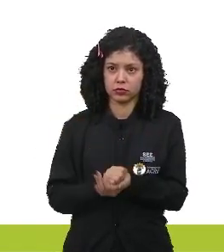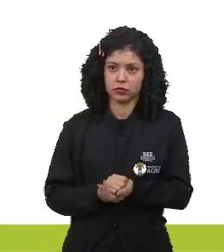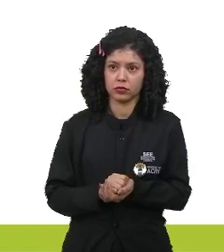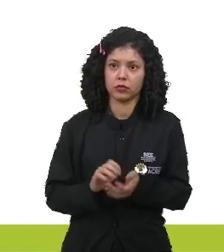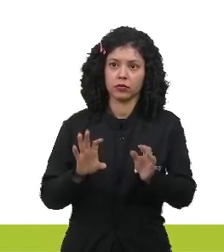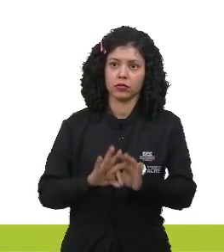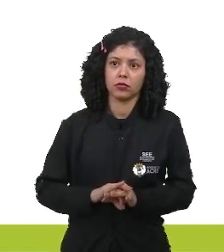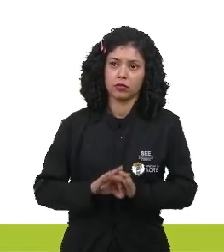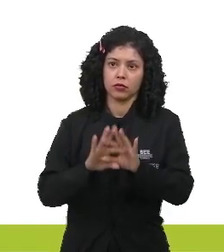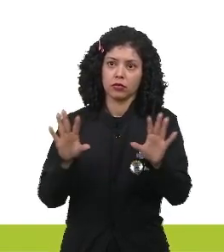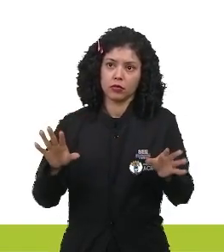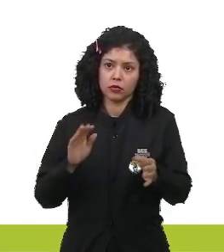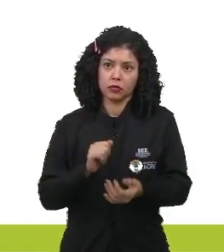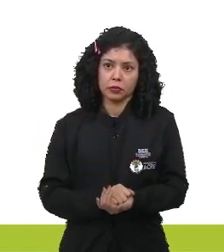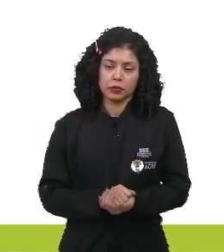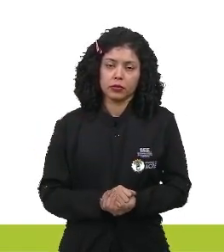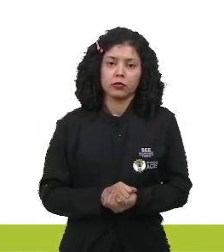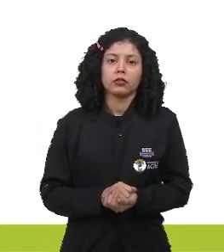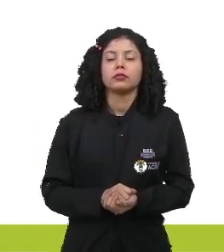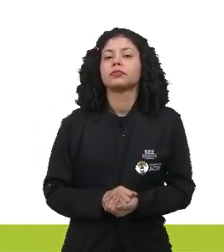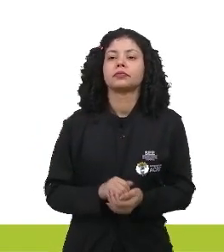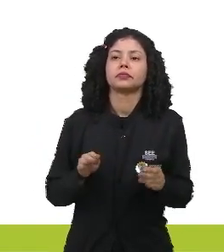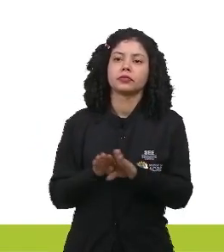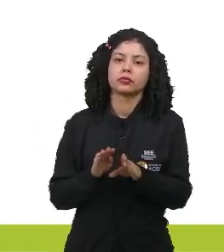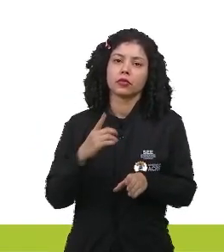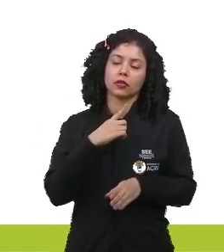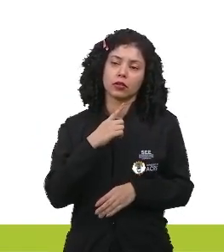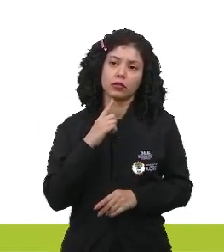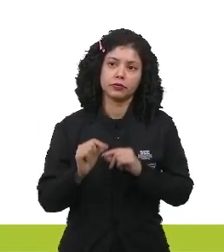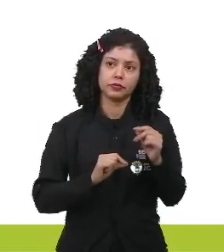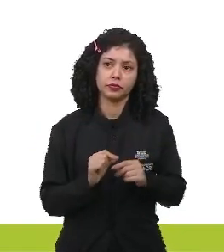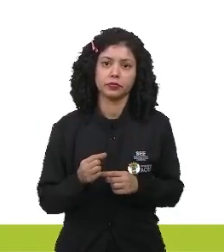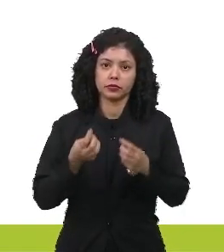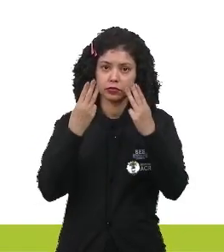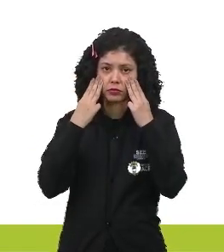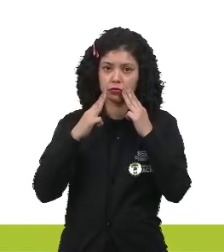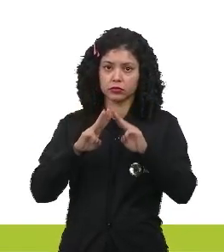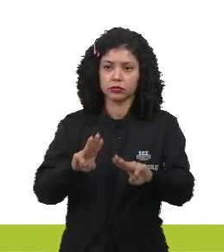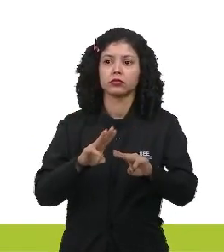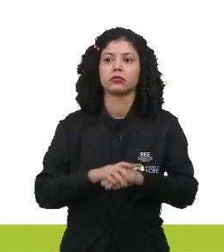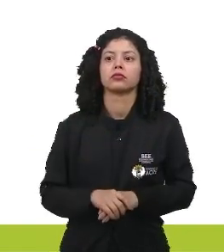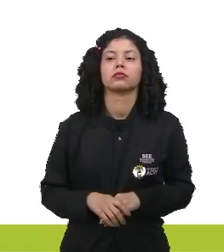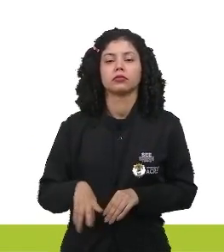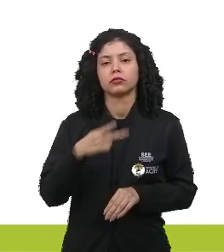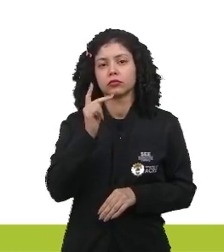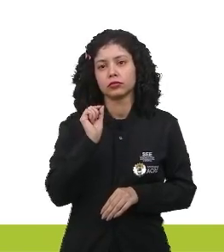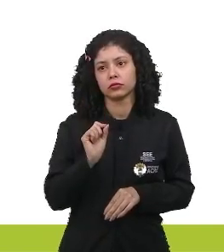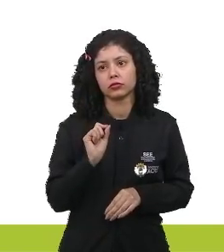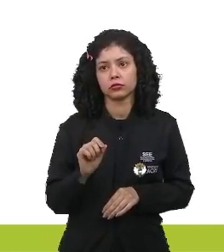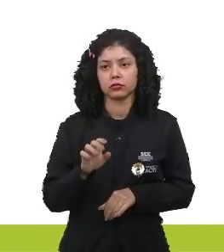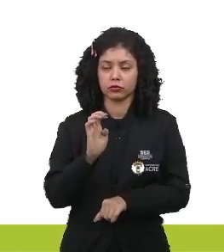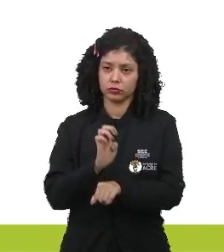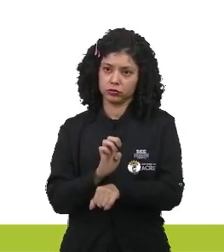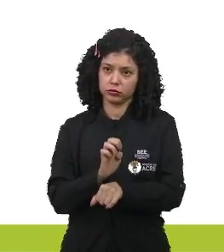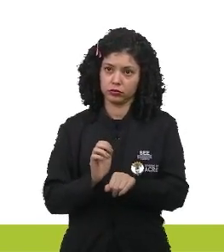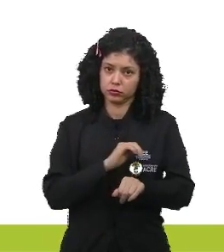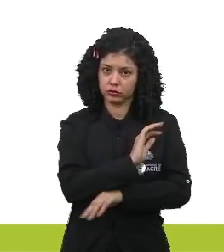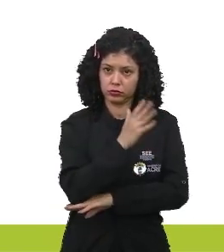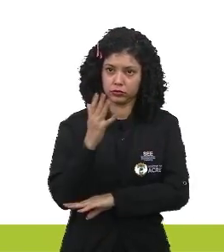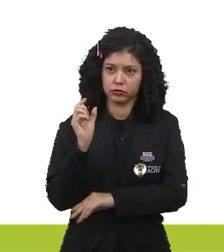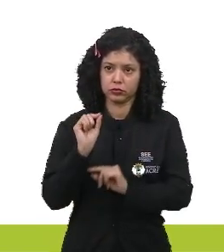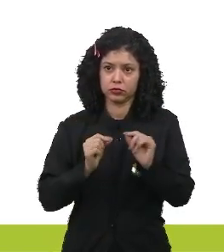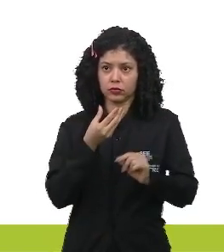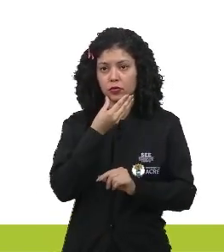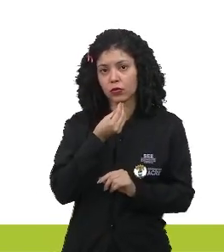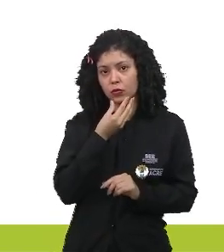liberalismo Moderno agora nós temos a figura de montesquie e ele vai dizer que no estado de natureza